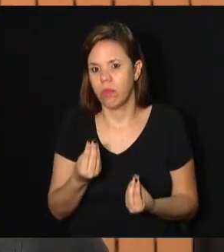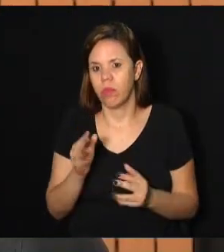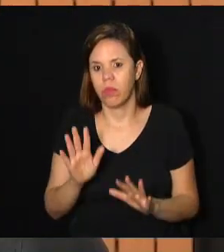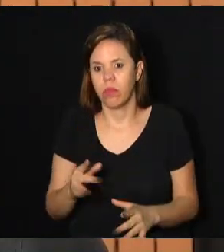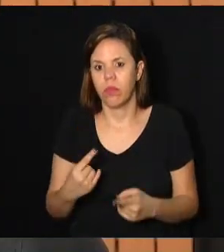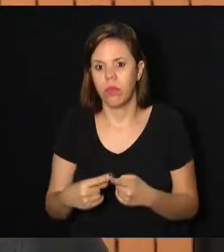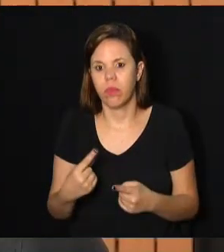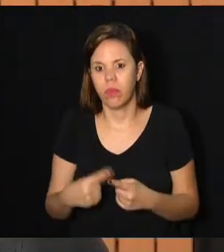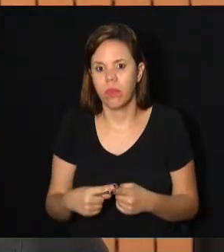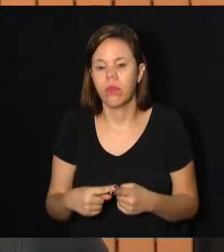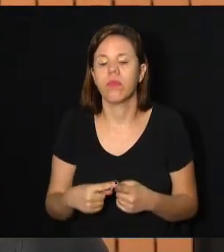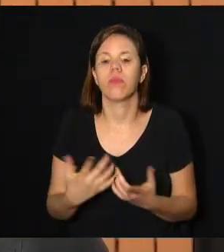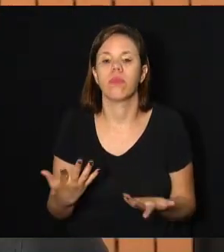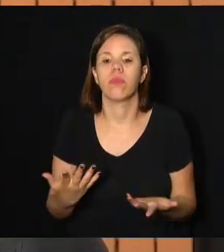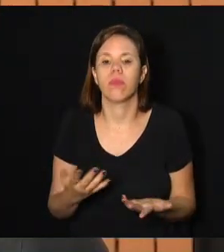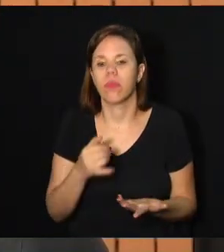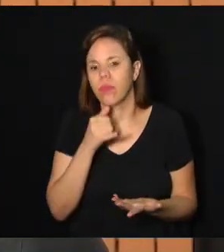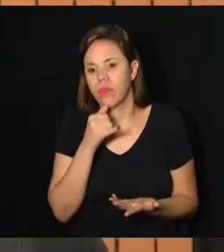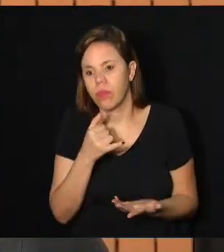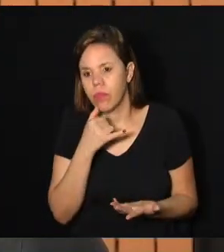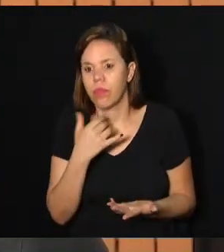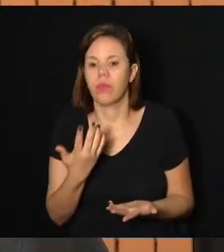seria convocado